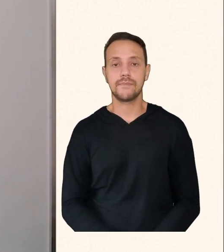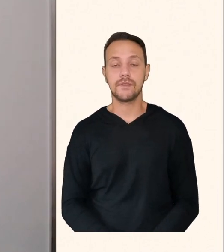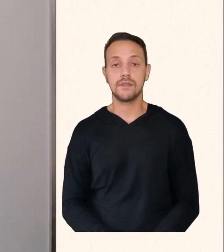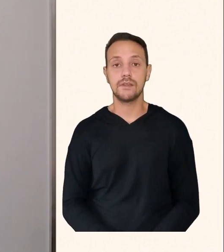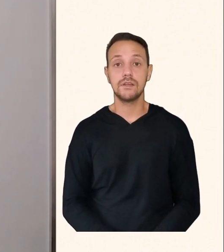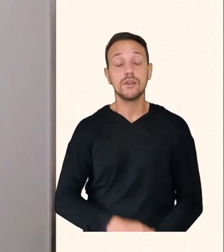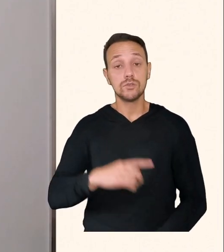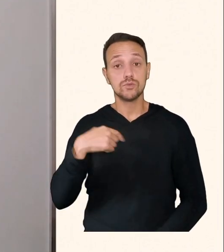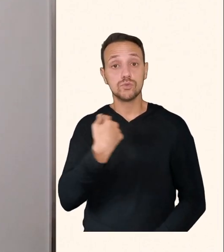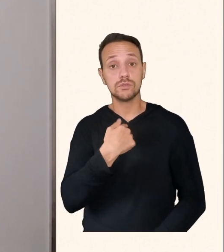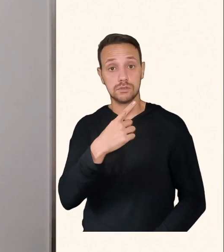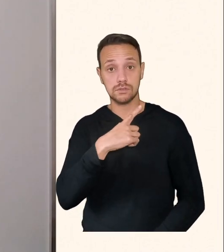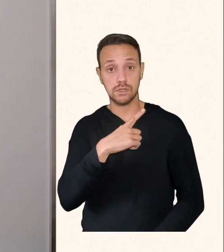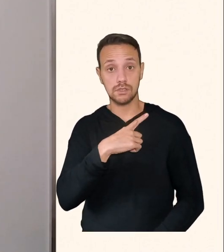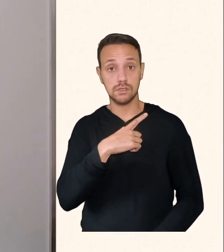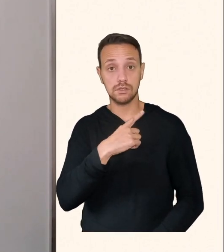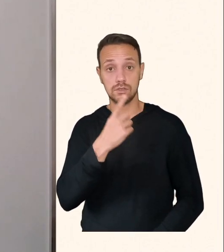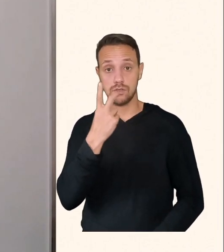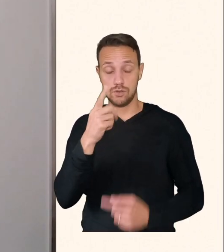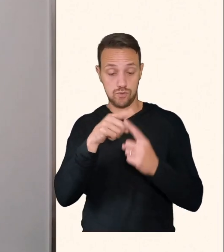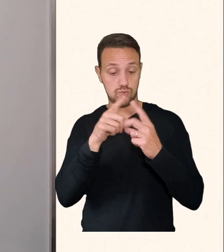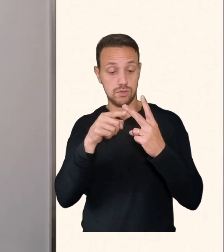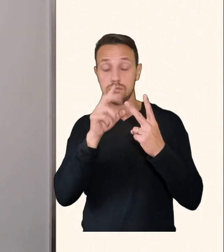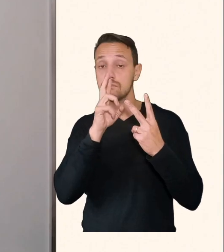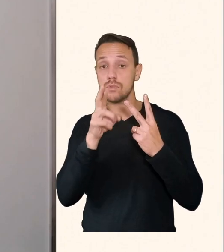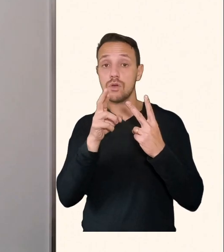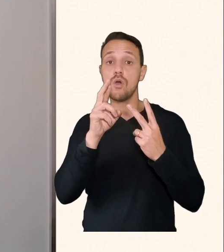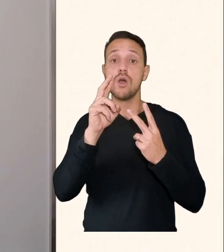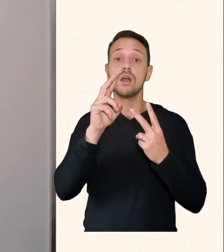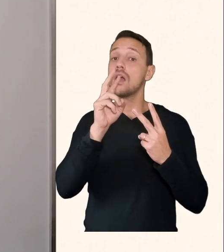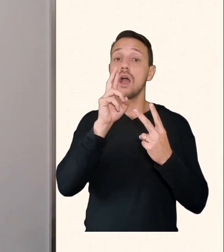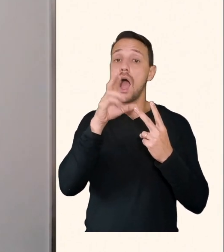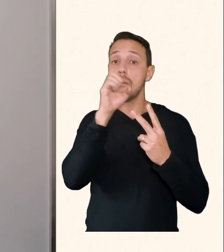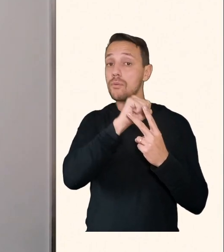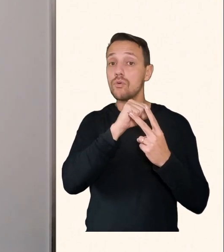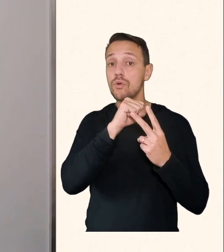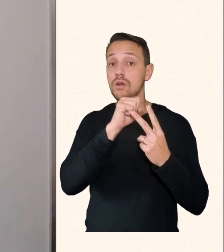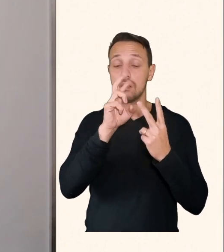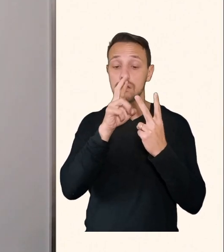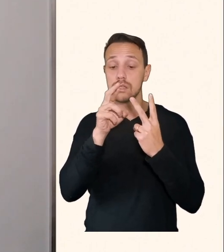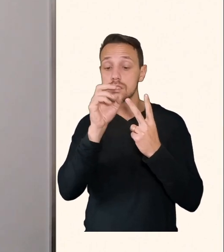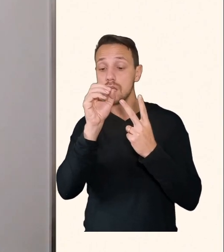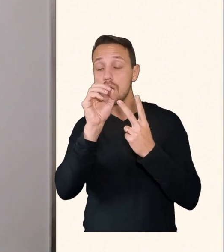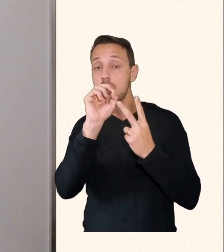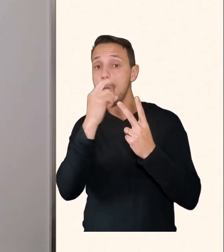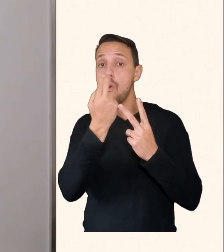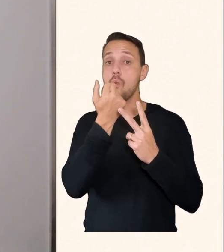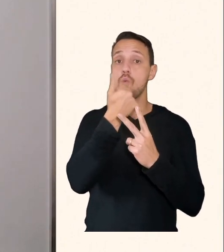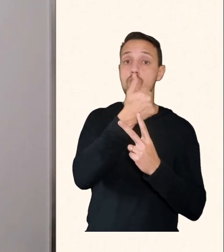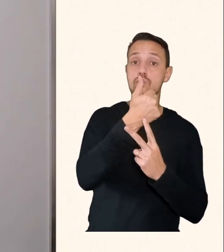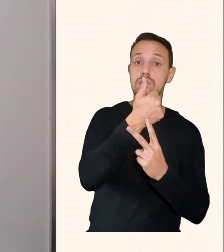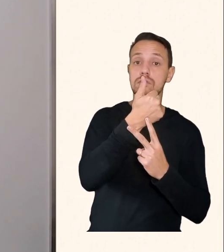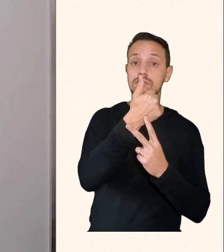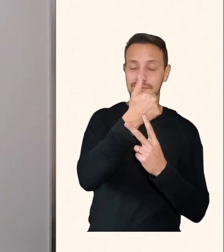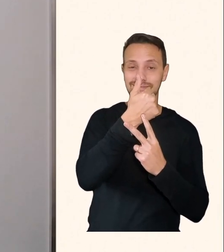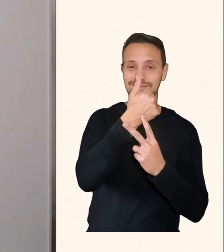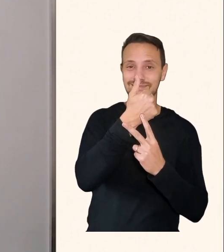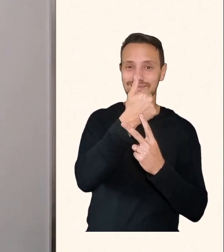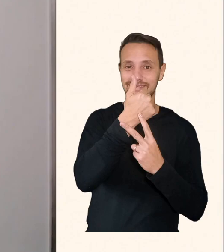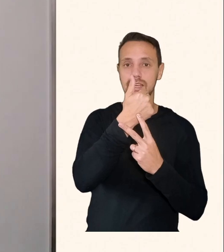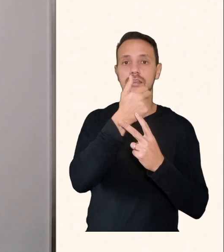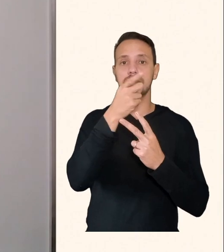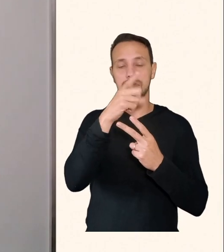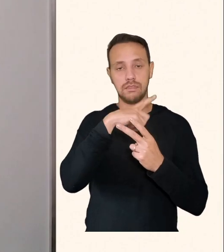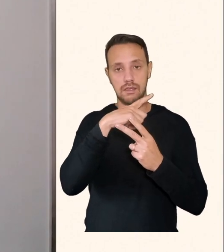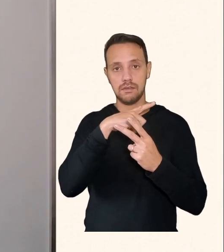ângulo zero e ângulo de 90 graus. O ângulo zero dá seno zero, o ângulo 90 dá seno 1. Então, nós vamos